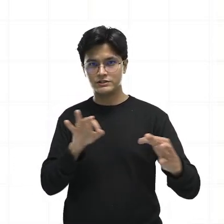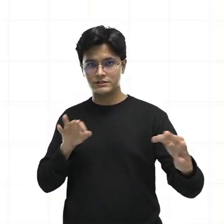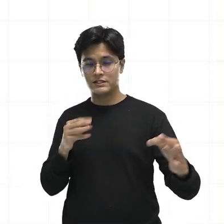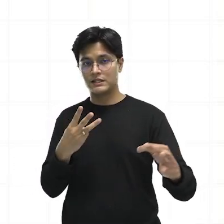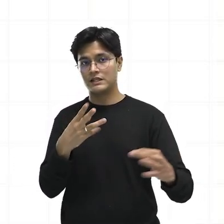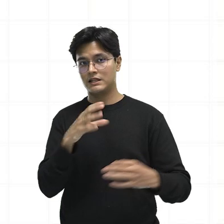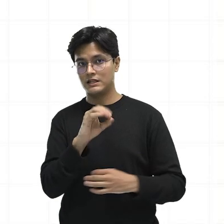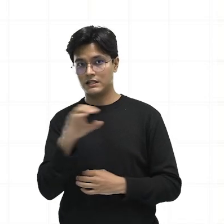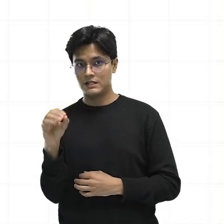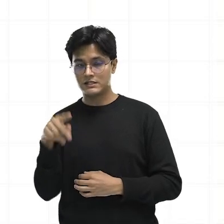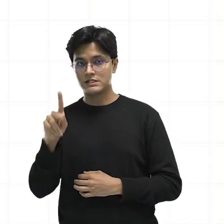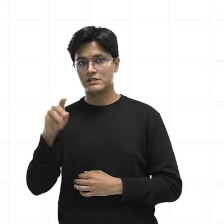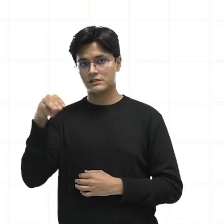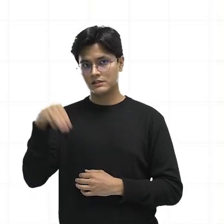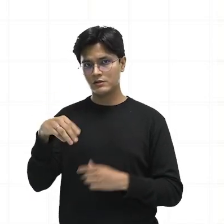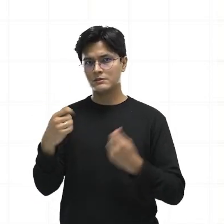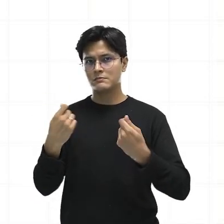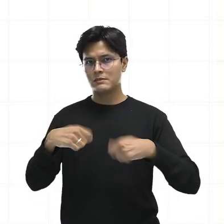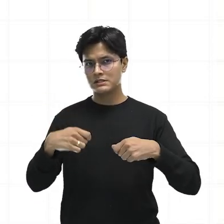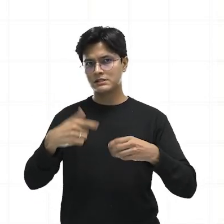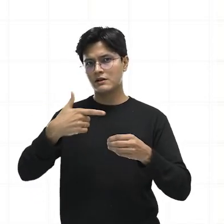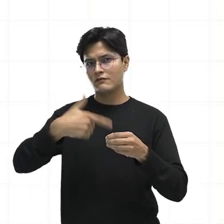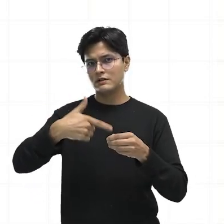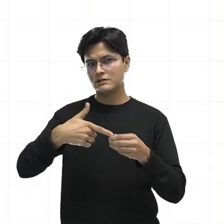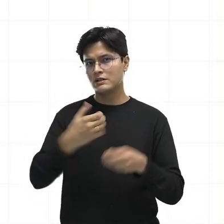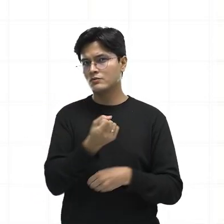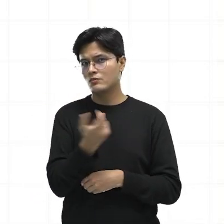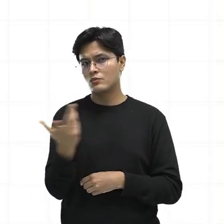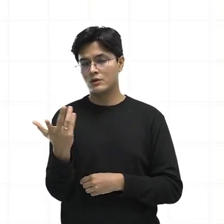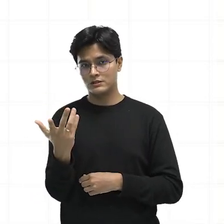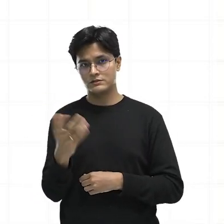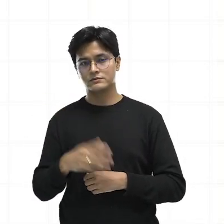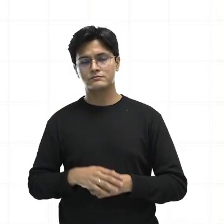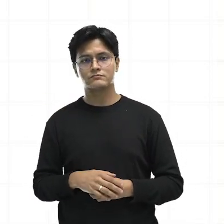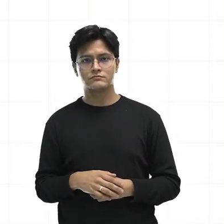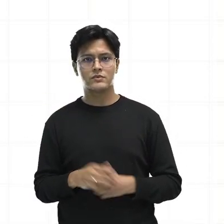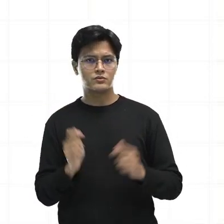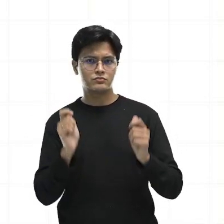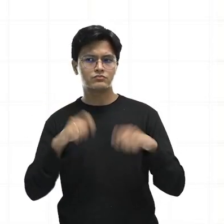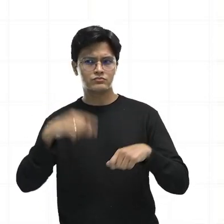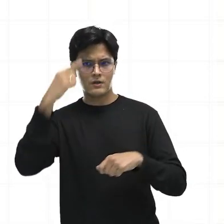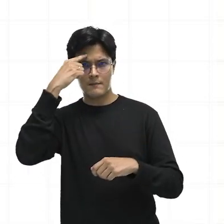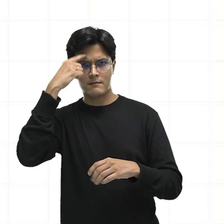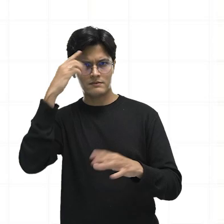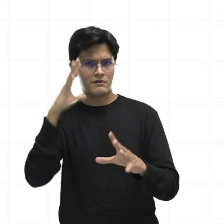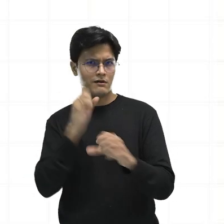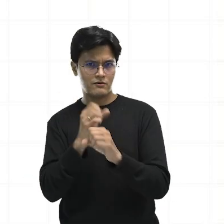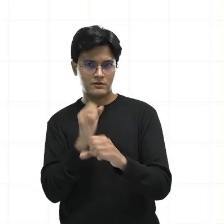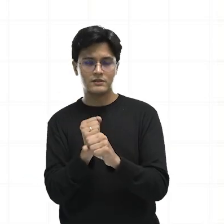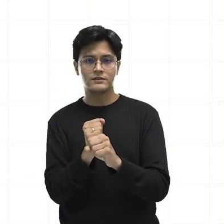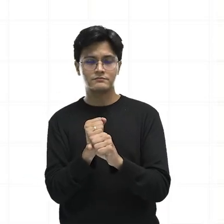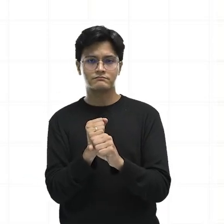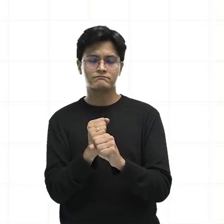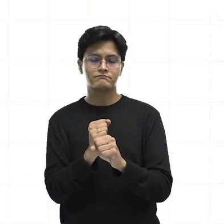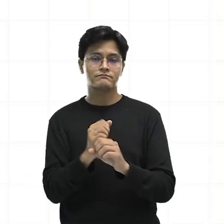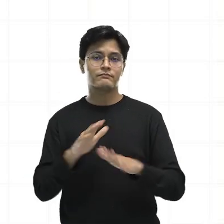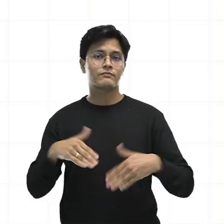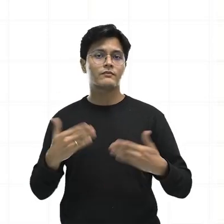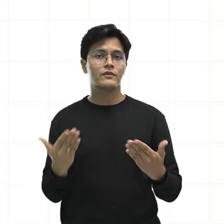Ora, essa daqui também a gente consegue resolver somente pela lógica. Então,